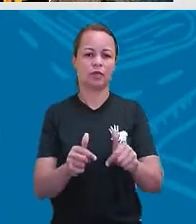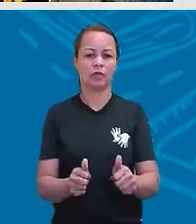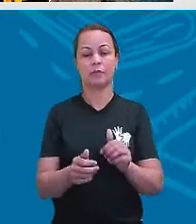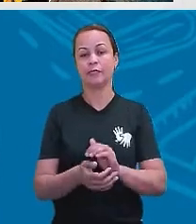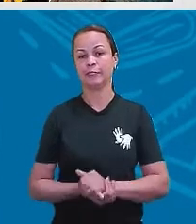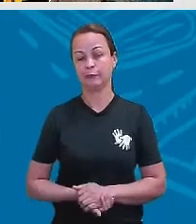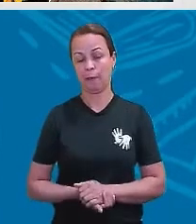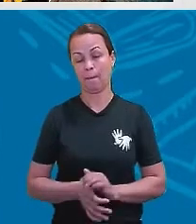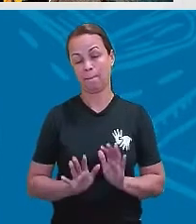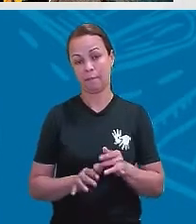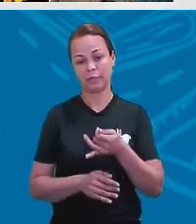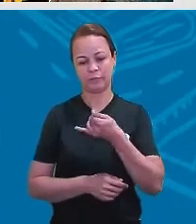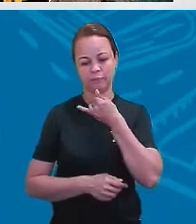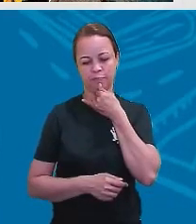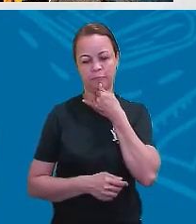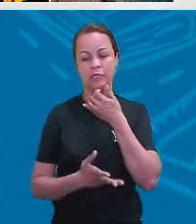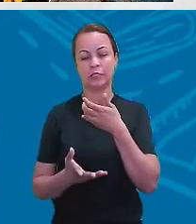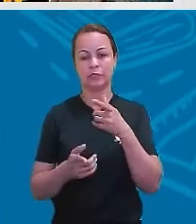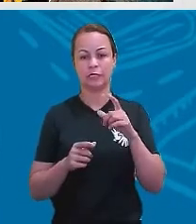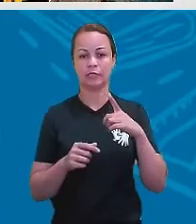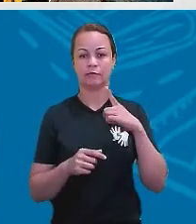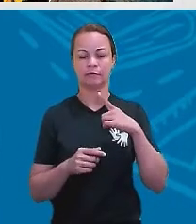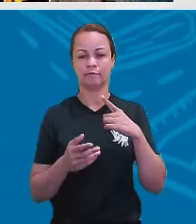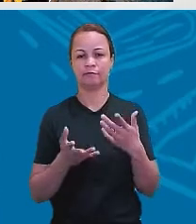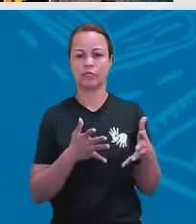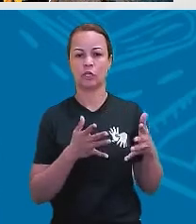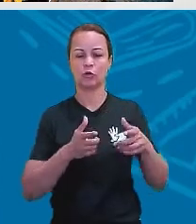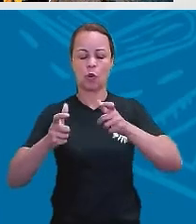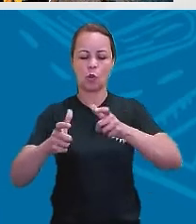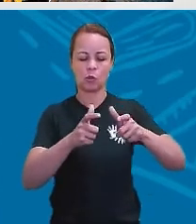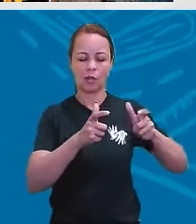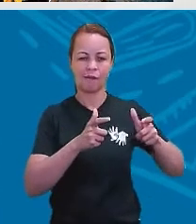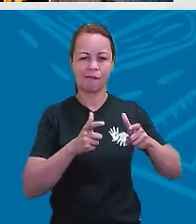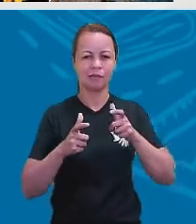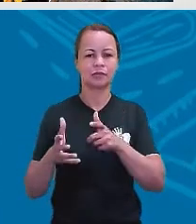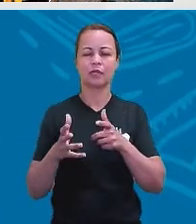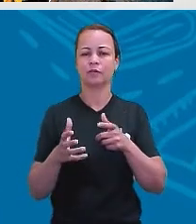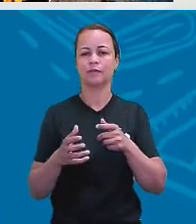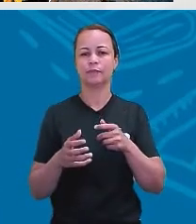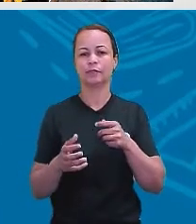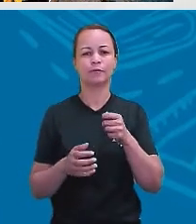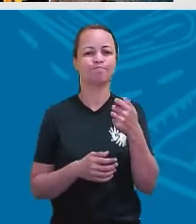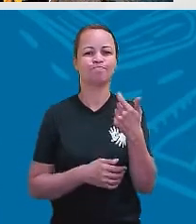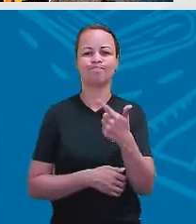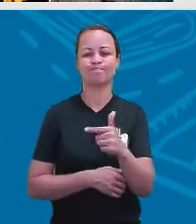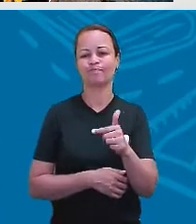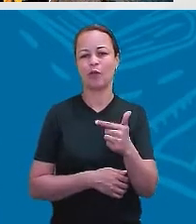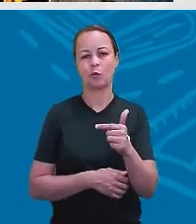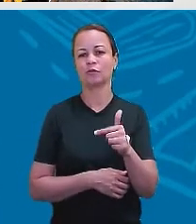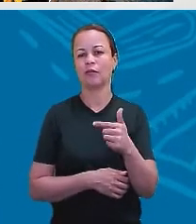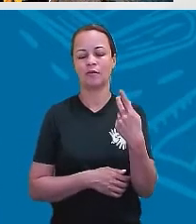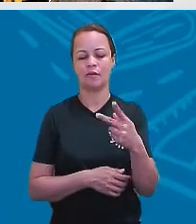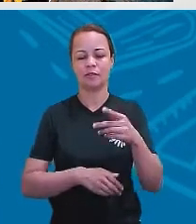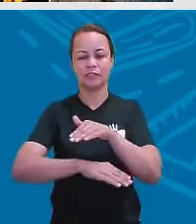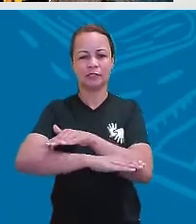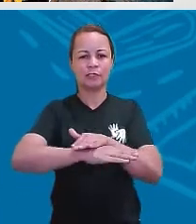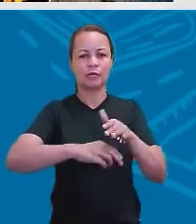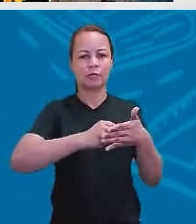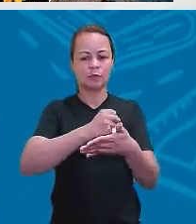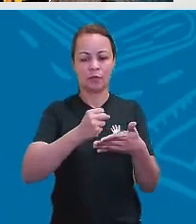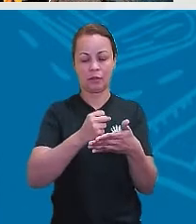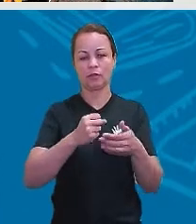Mas infelizmente a gente ainda se depara com muitas localidades, né, que ainda não tem esse saneamento básico e o esgoto ele